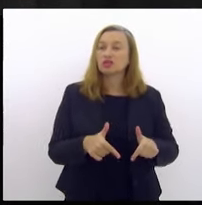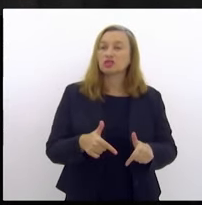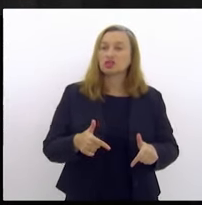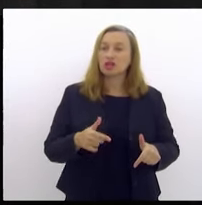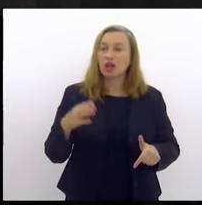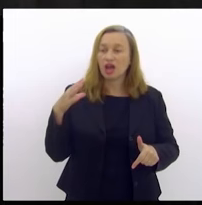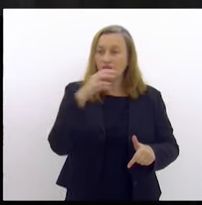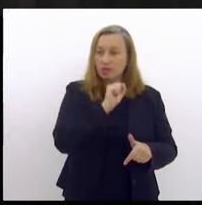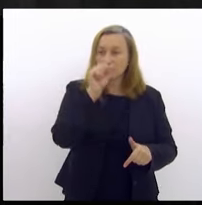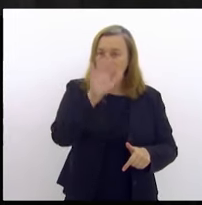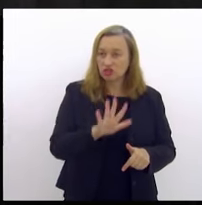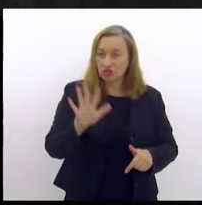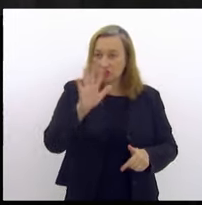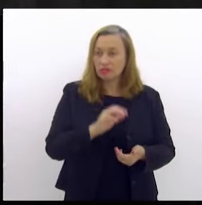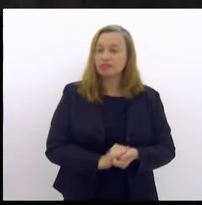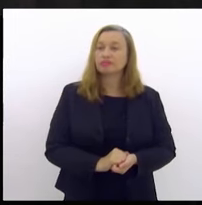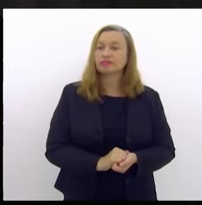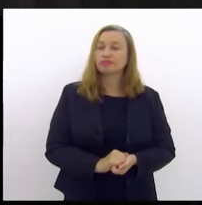e geral,